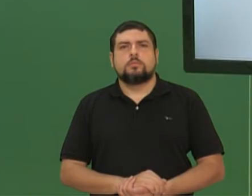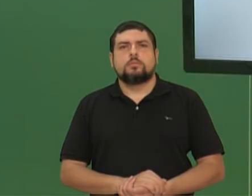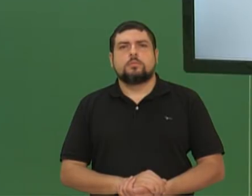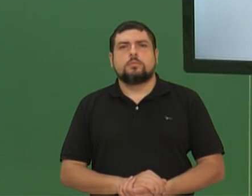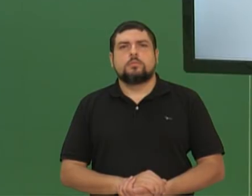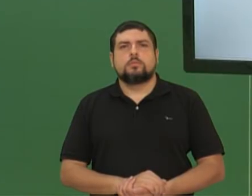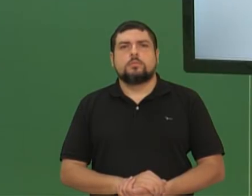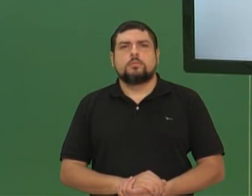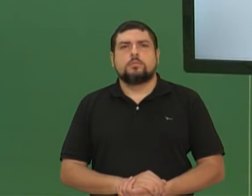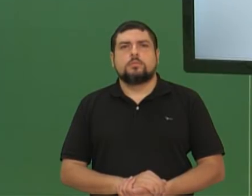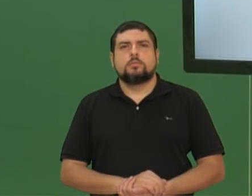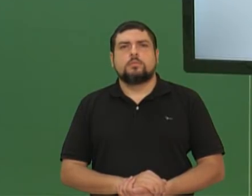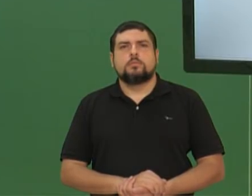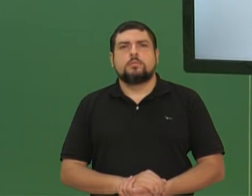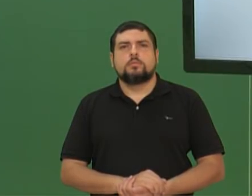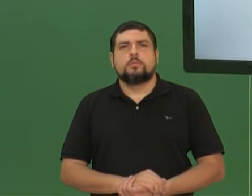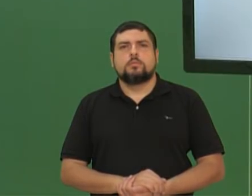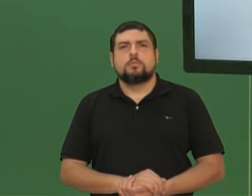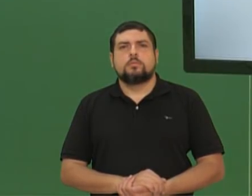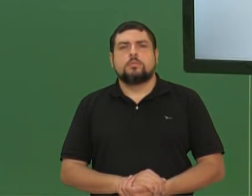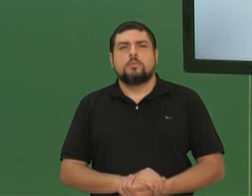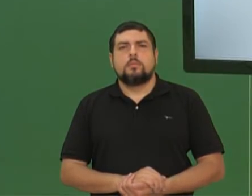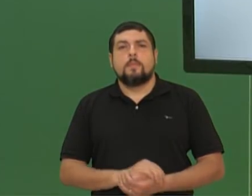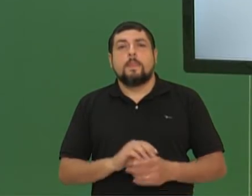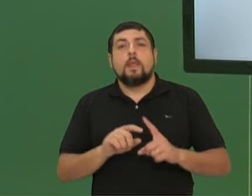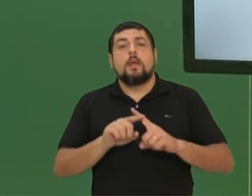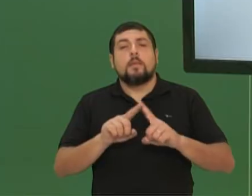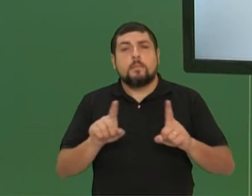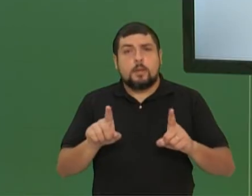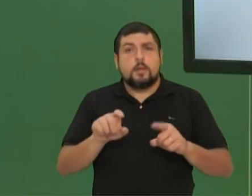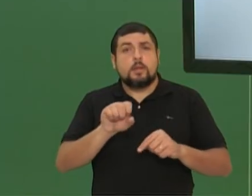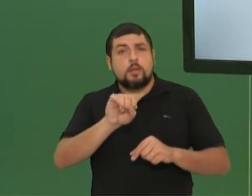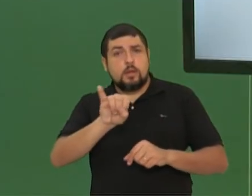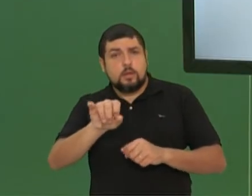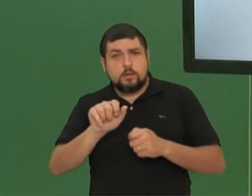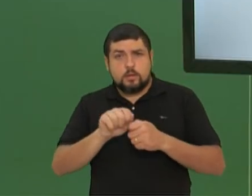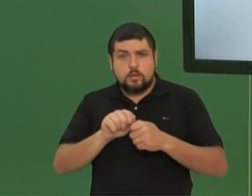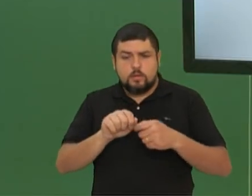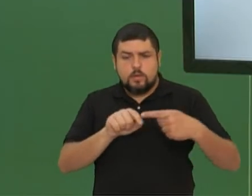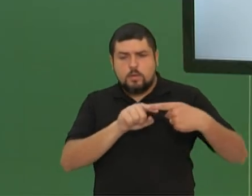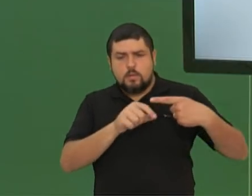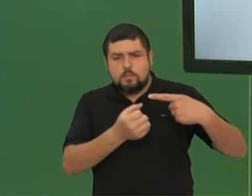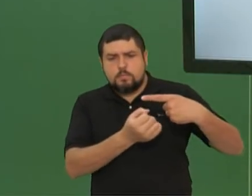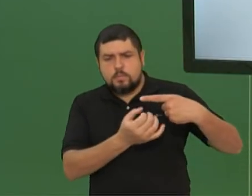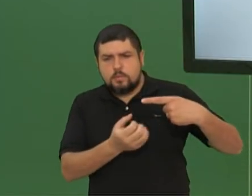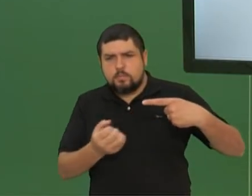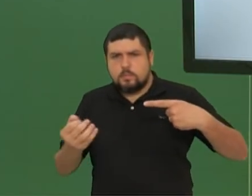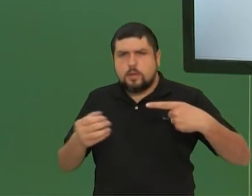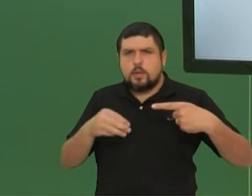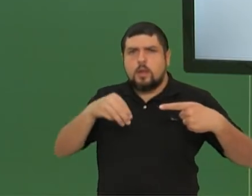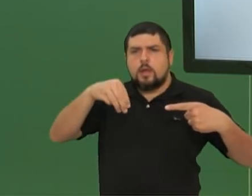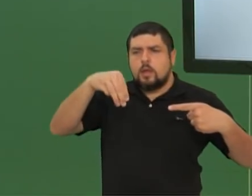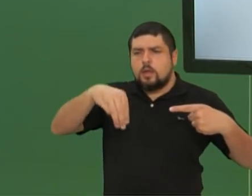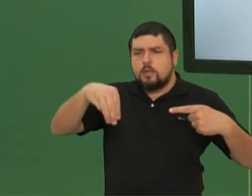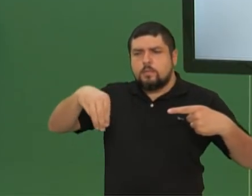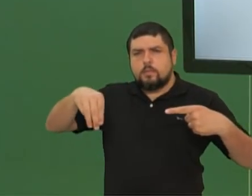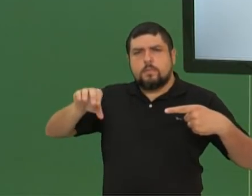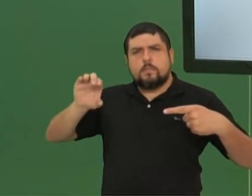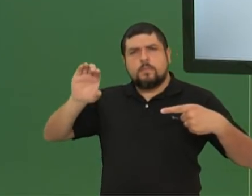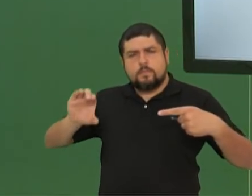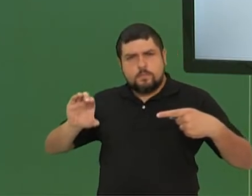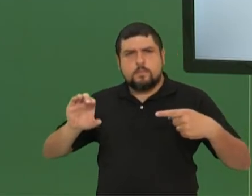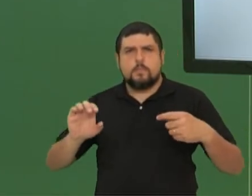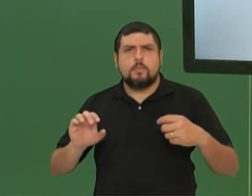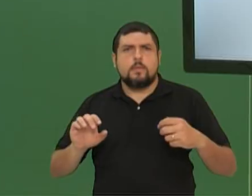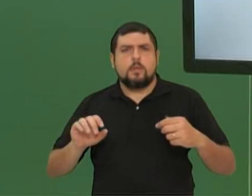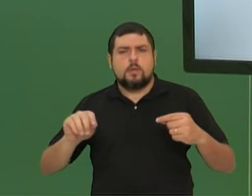resolver. Ah, professor, mas eu fiz por MMC, tirei o MMC, dividi pelo de baixo, multipliquei pelo de cima, refiz toda a conta aqui